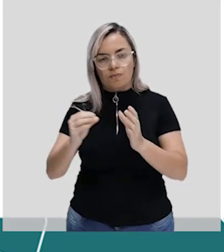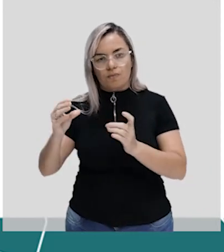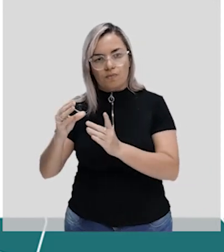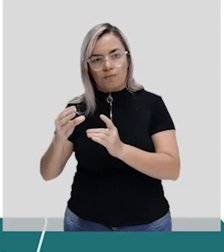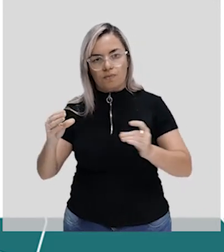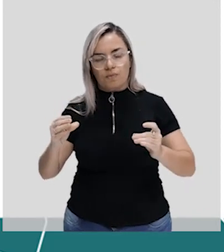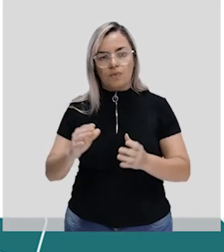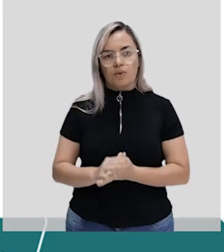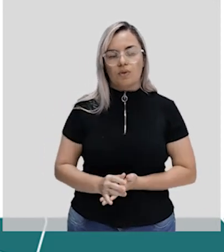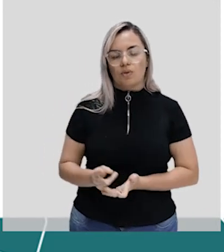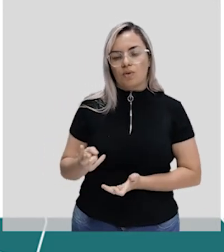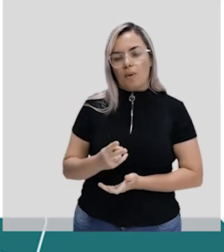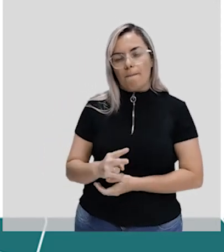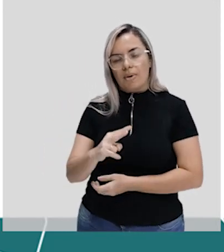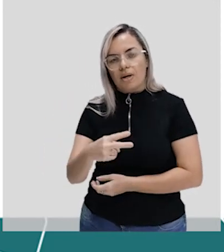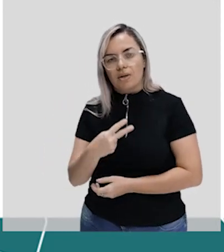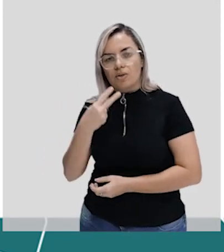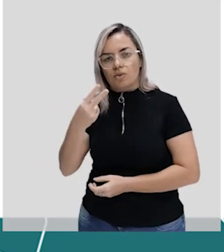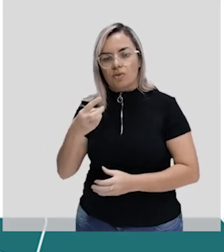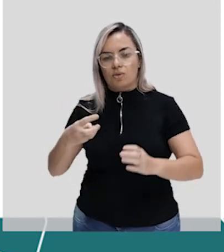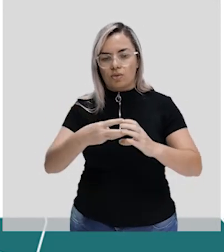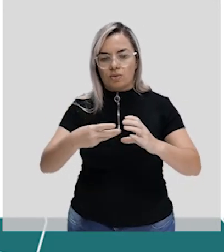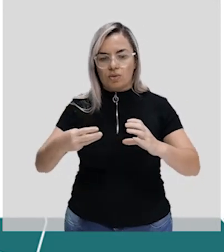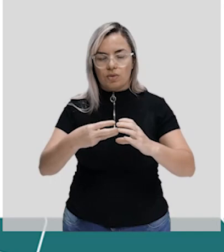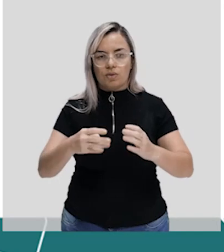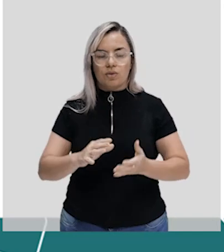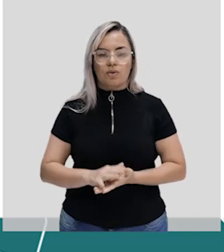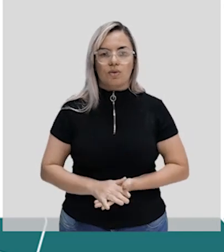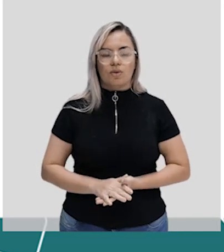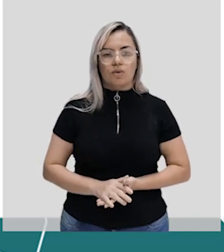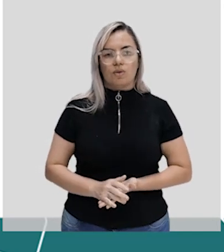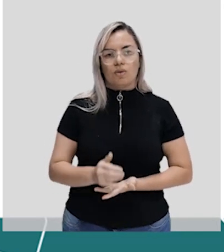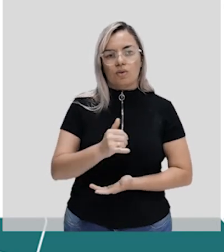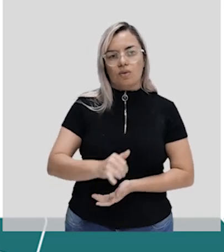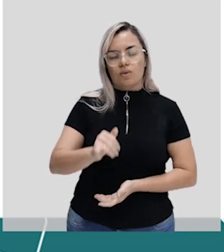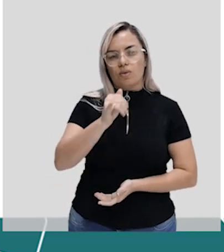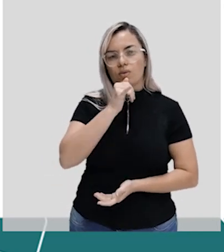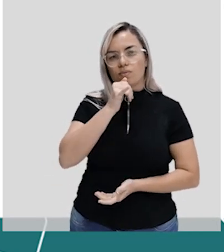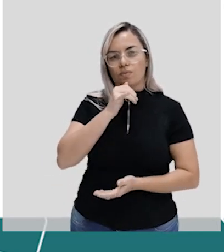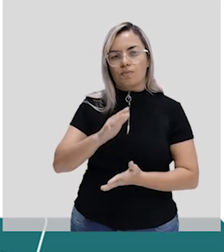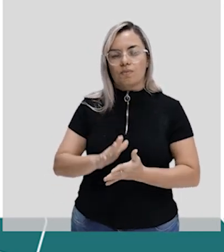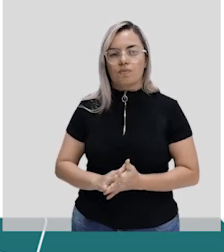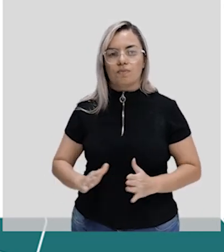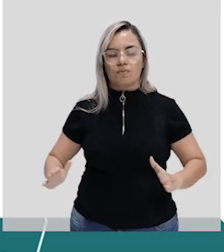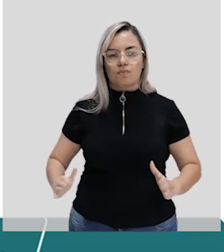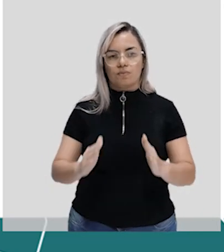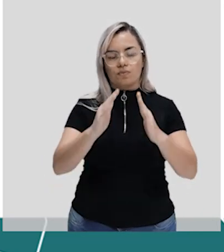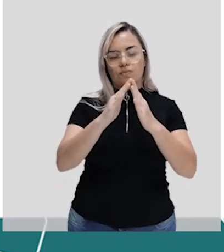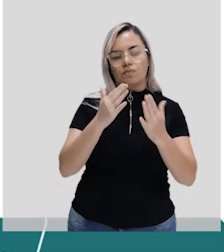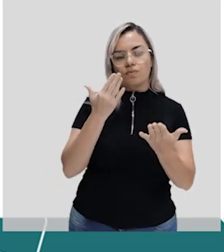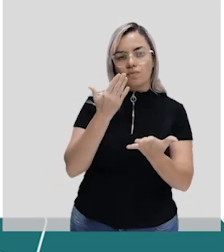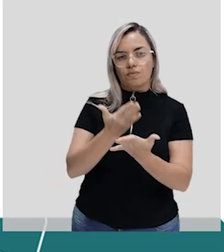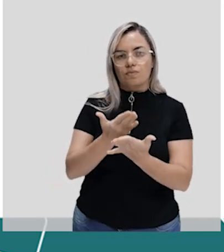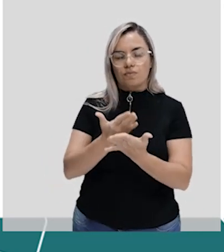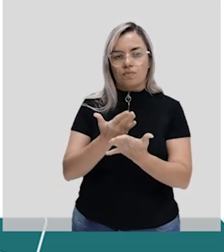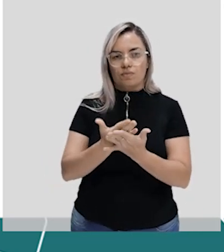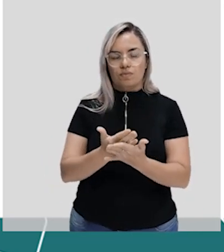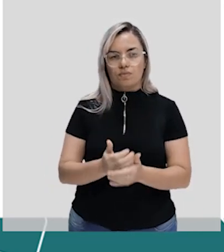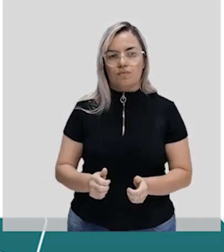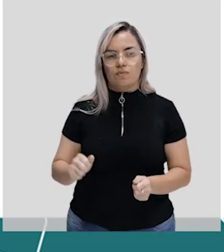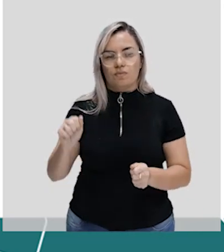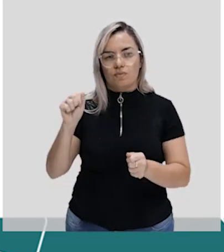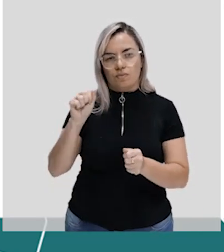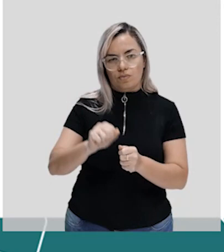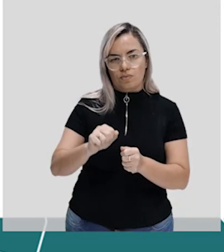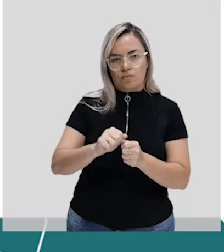duas células. Eu vou colocar uma situação aqui para vocês. Você, na escola, fazendo cópia do